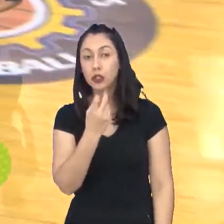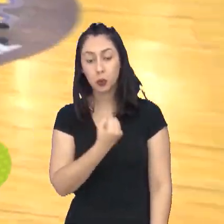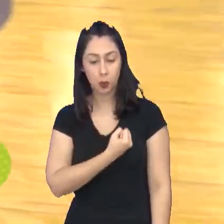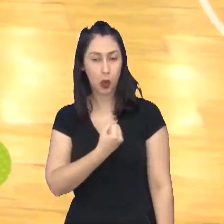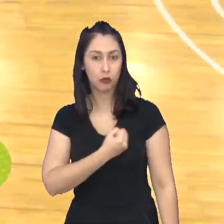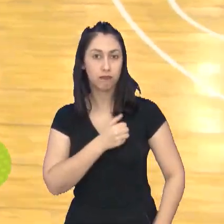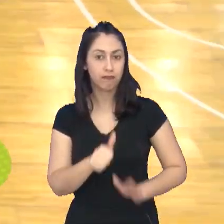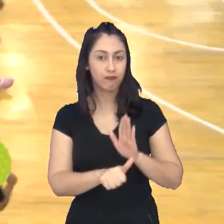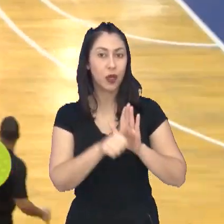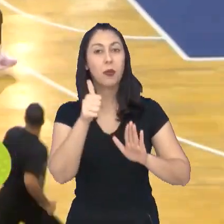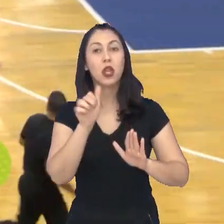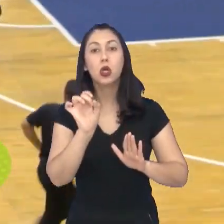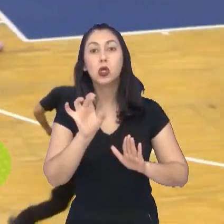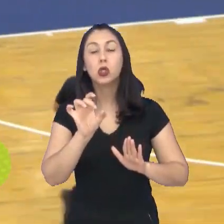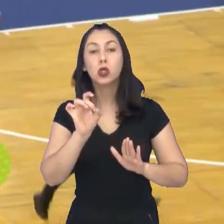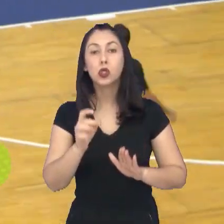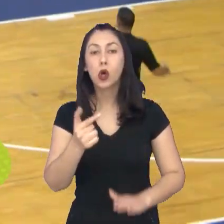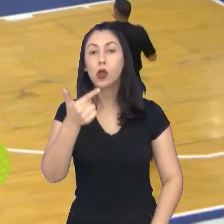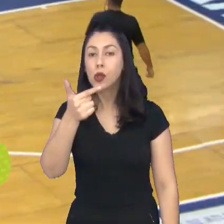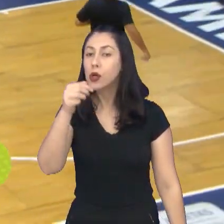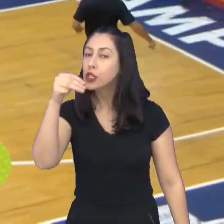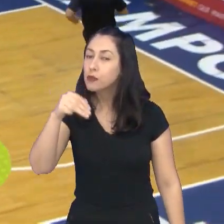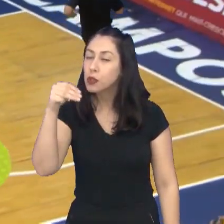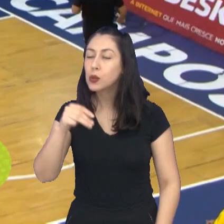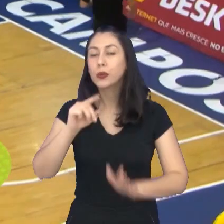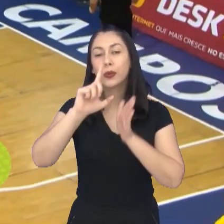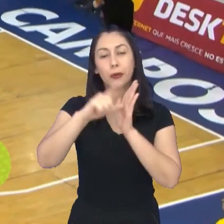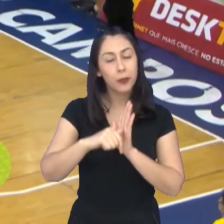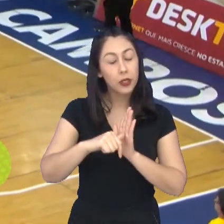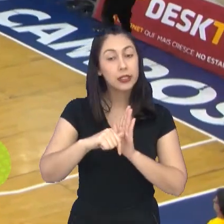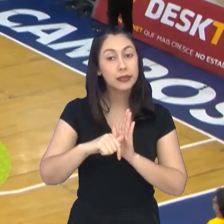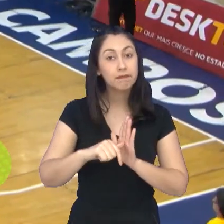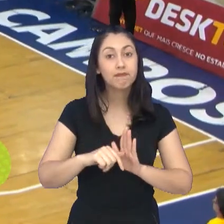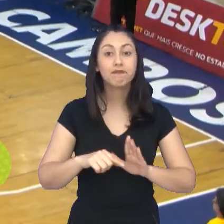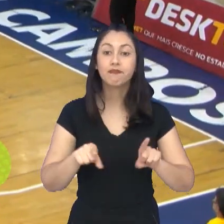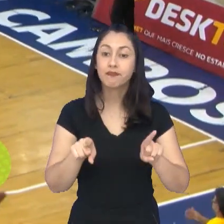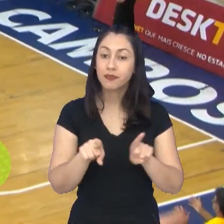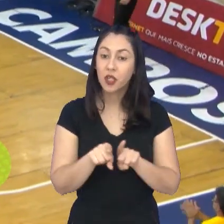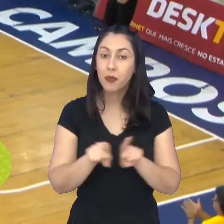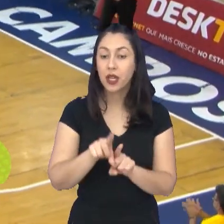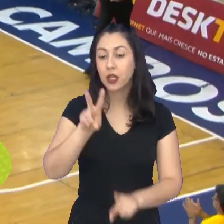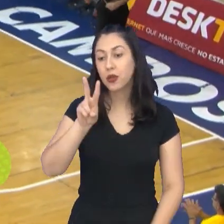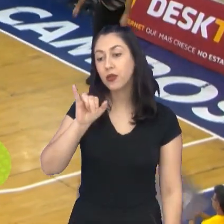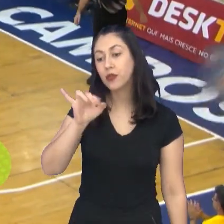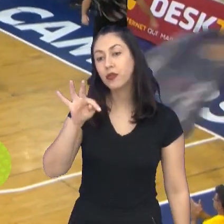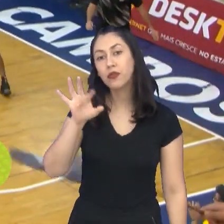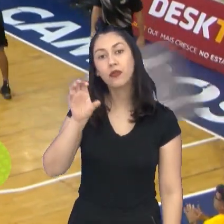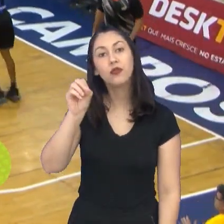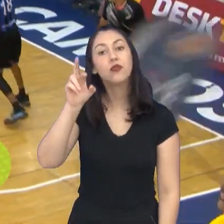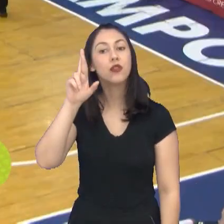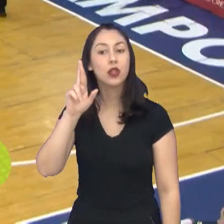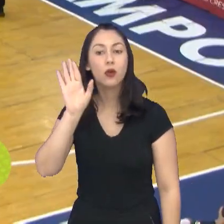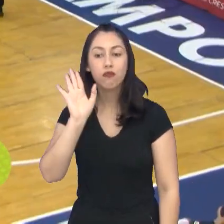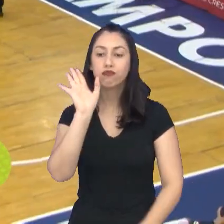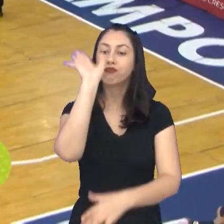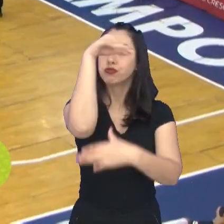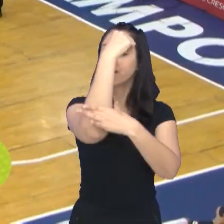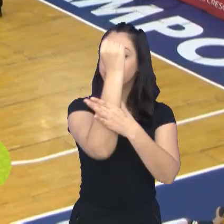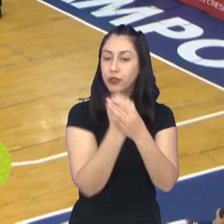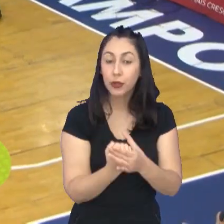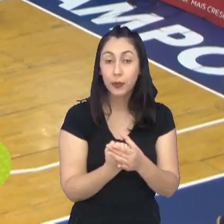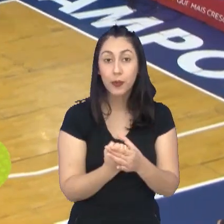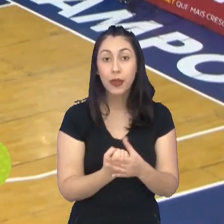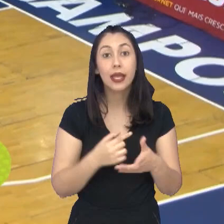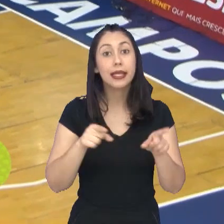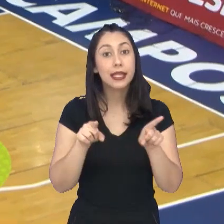jogo saíram somente após 2 minutos de partida, em contra-ataque de Vitor Narciso para o São José. Os donos da